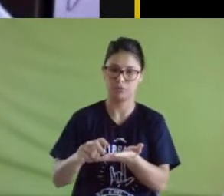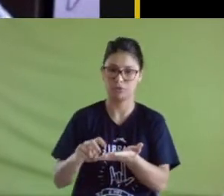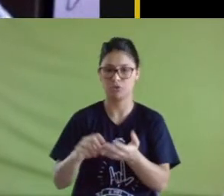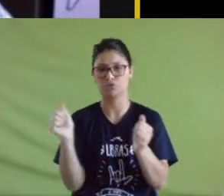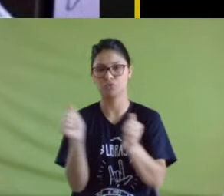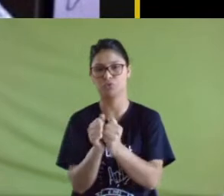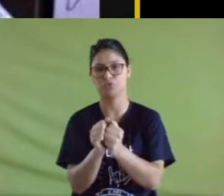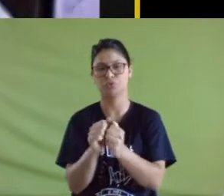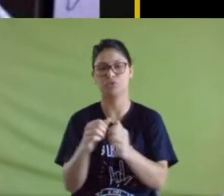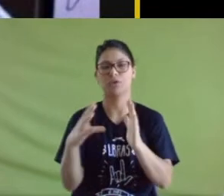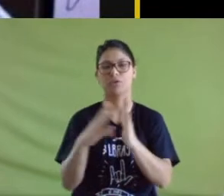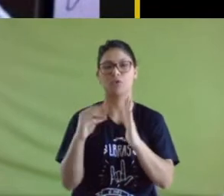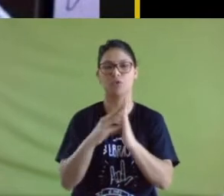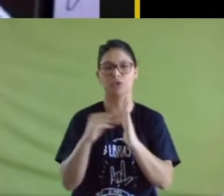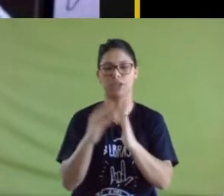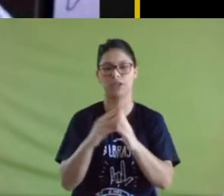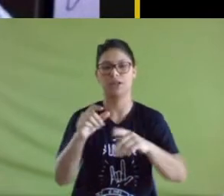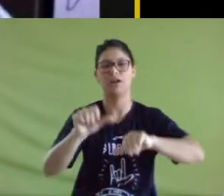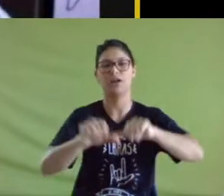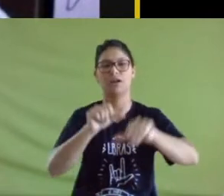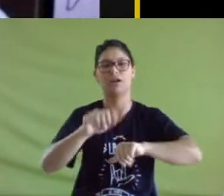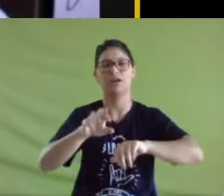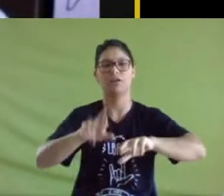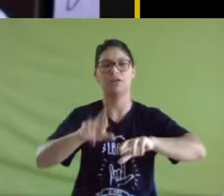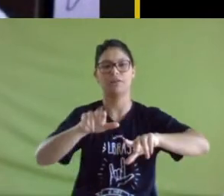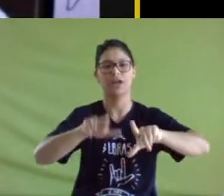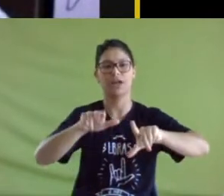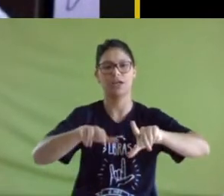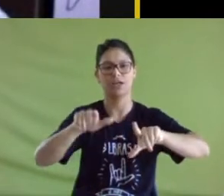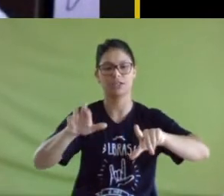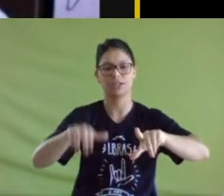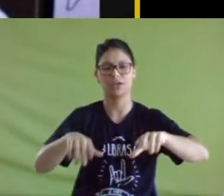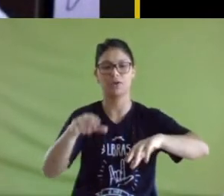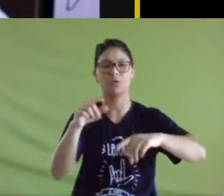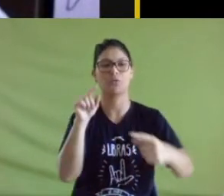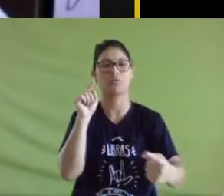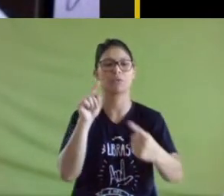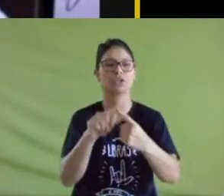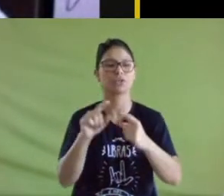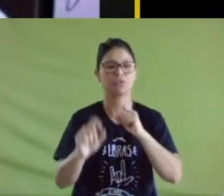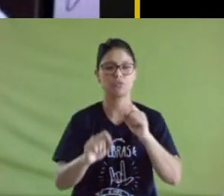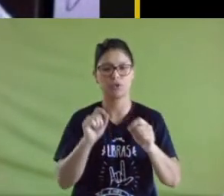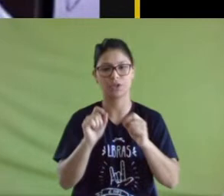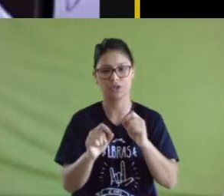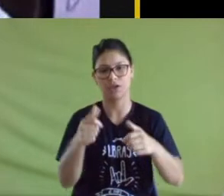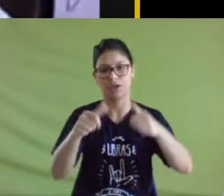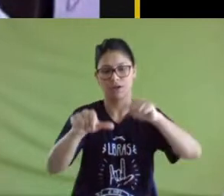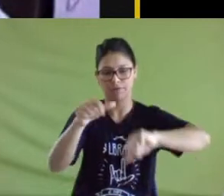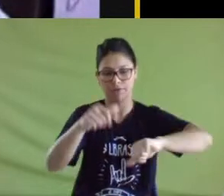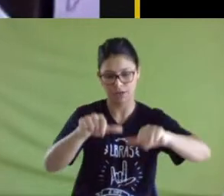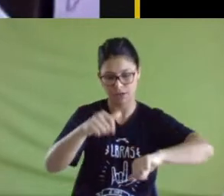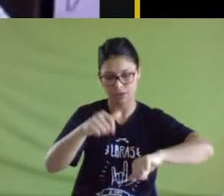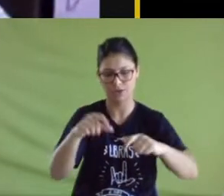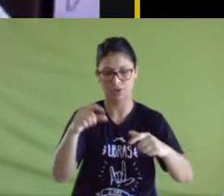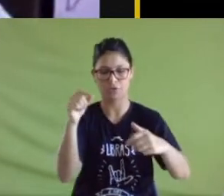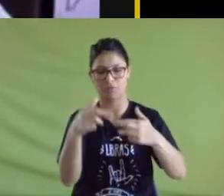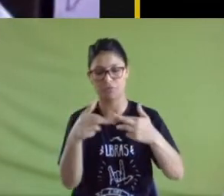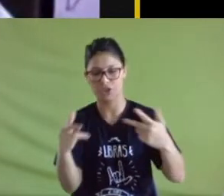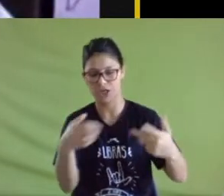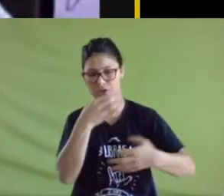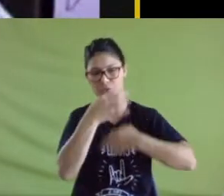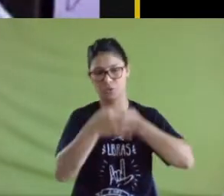molde uma variação que era objeto de avaliação, objeto de